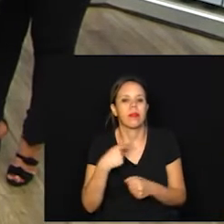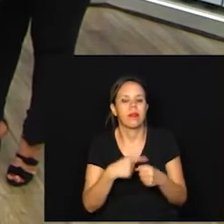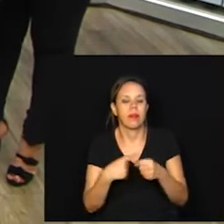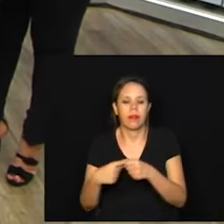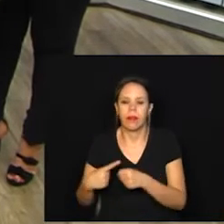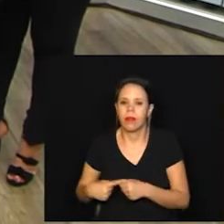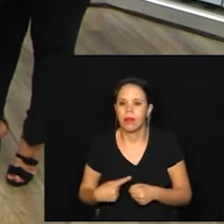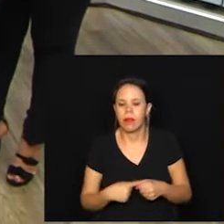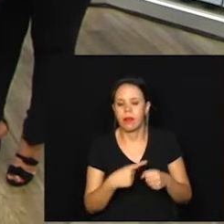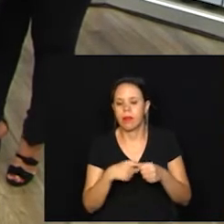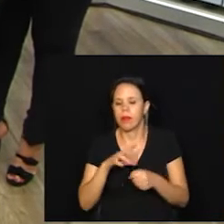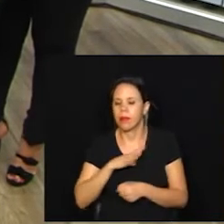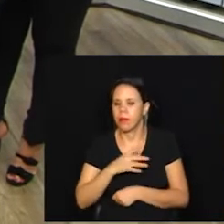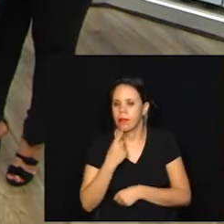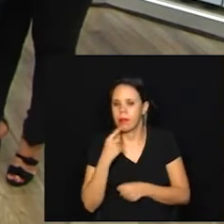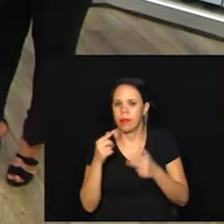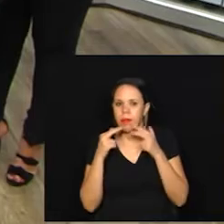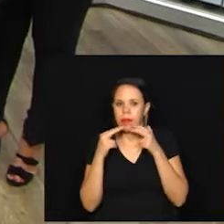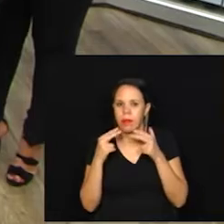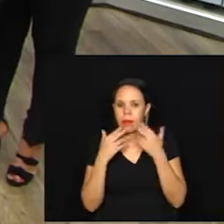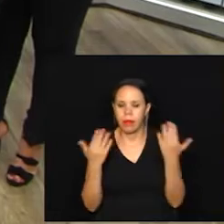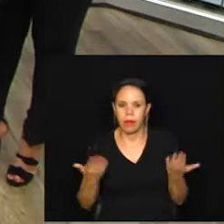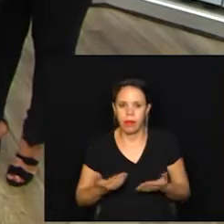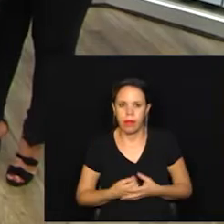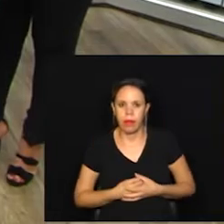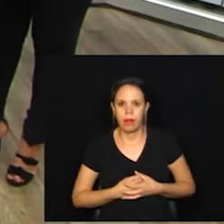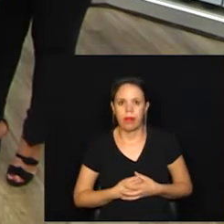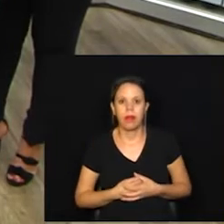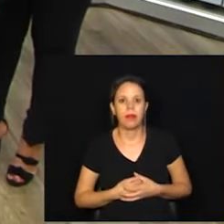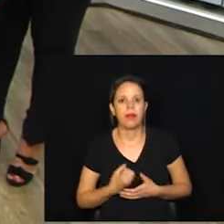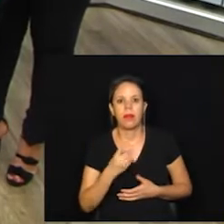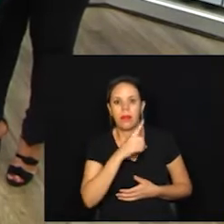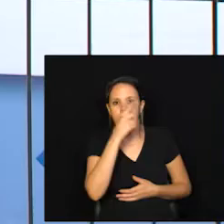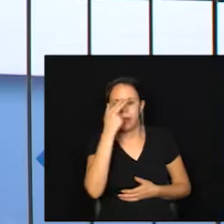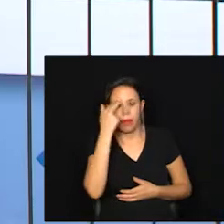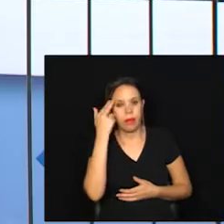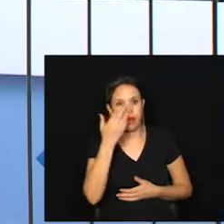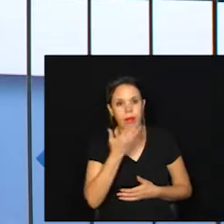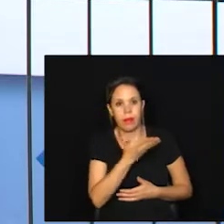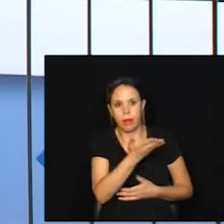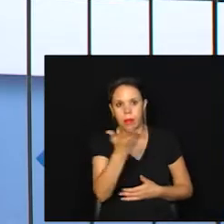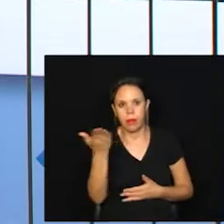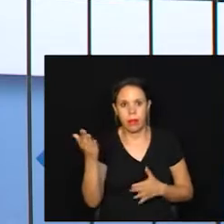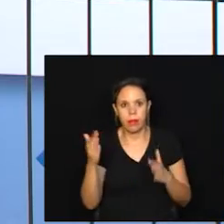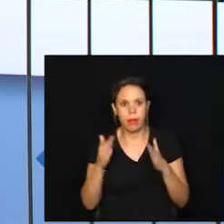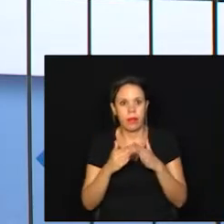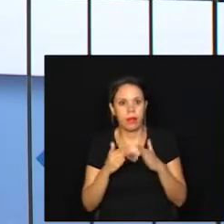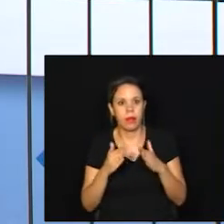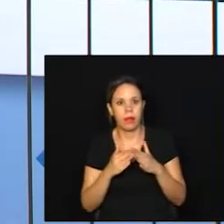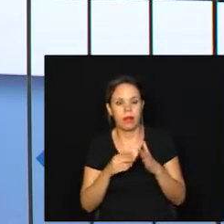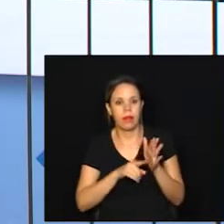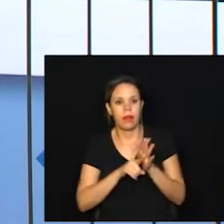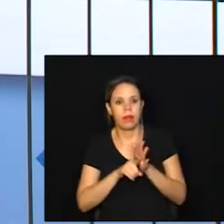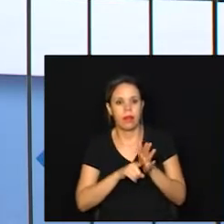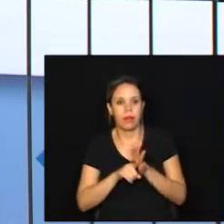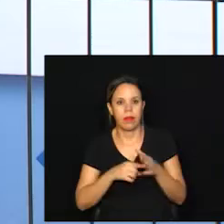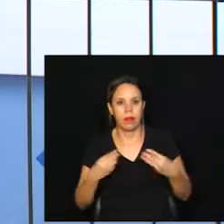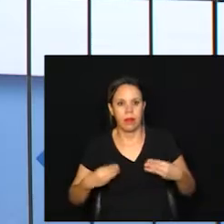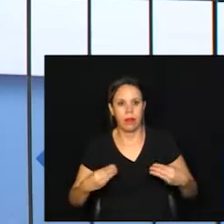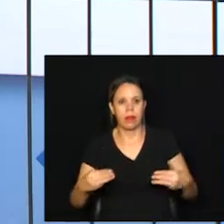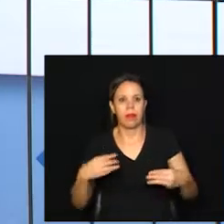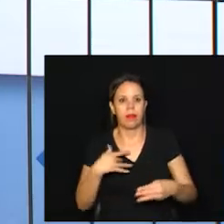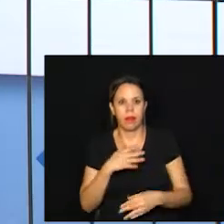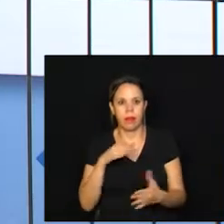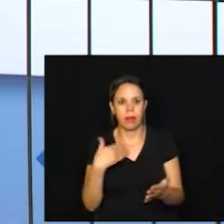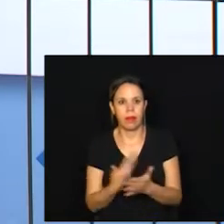de Campinas, com novidades a partir de hoje. Bom dia, Gabriel. Bom dia a você de casa. De acordo com o Ministério da Saúde,